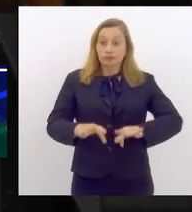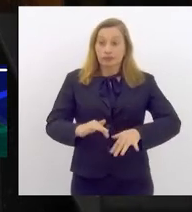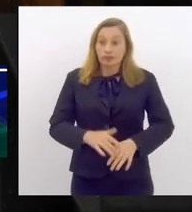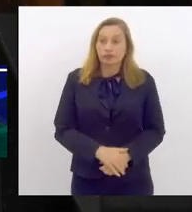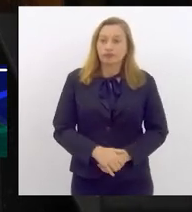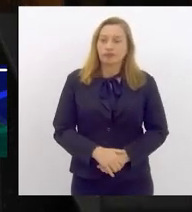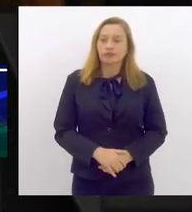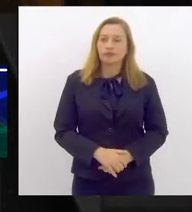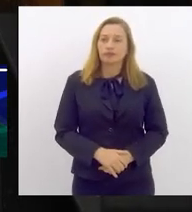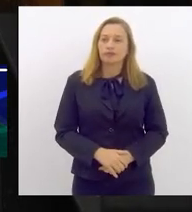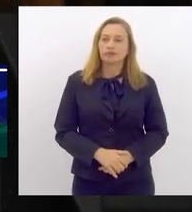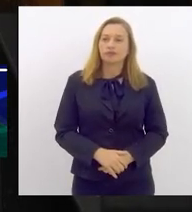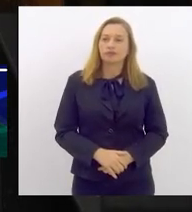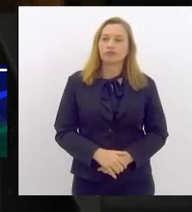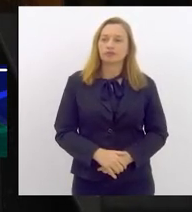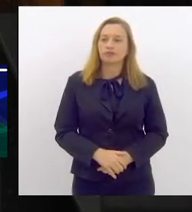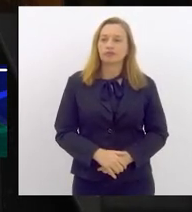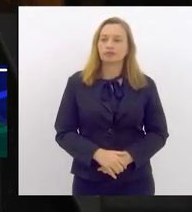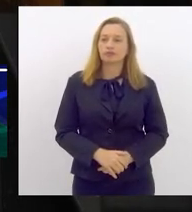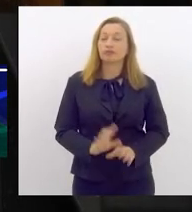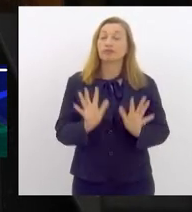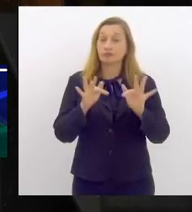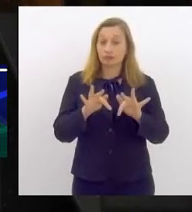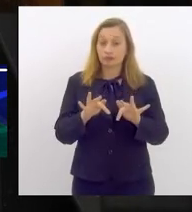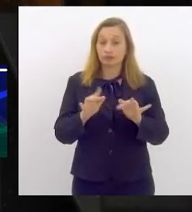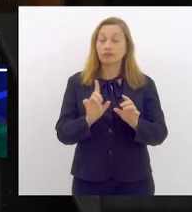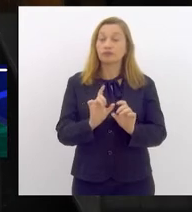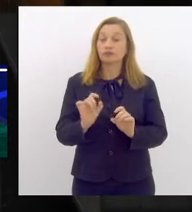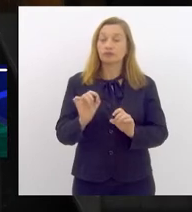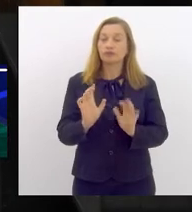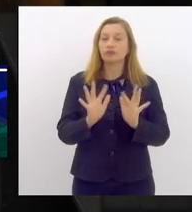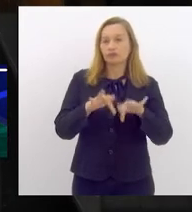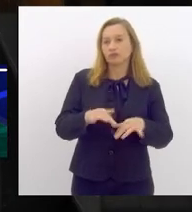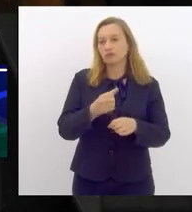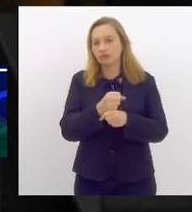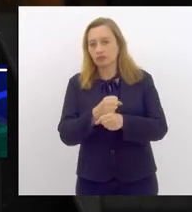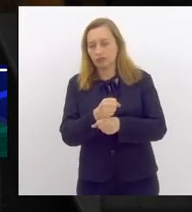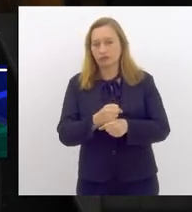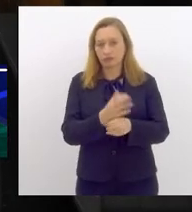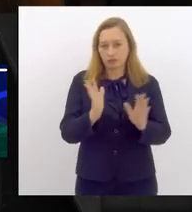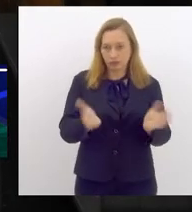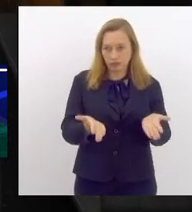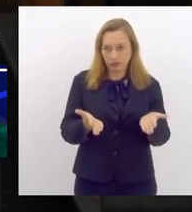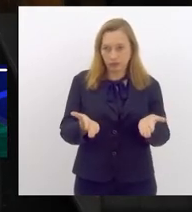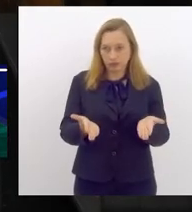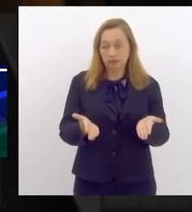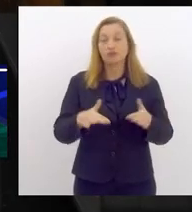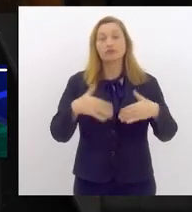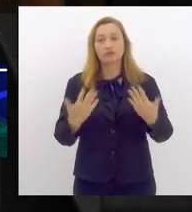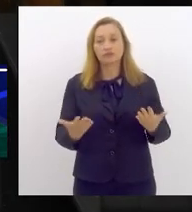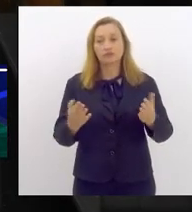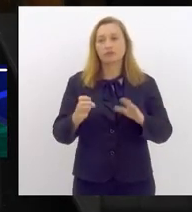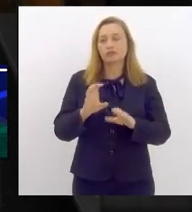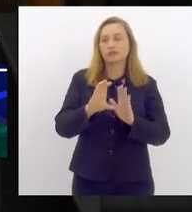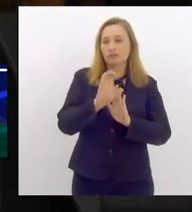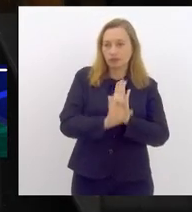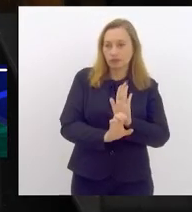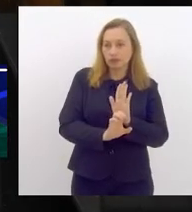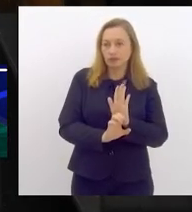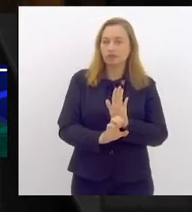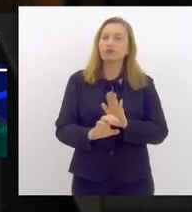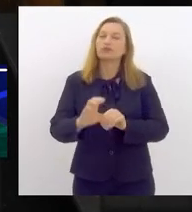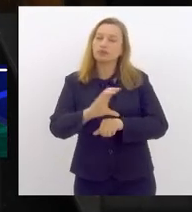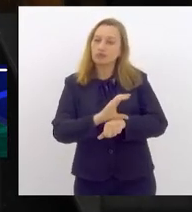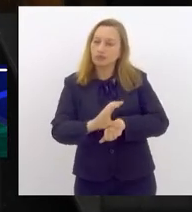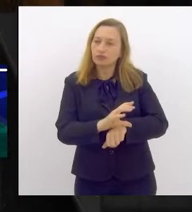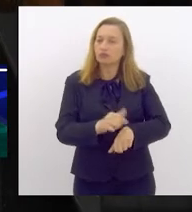essa matriz e o banco de dados ficam concluído no final deste ano da emenda constitucional em Cadeia